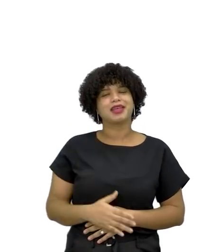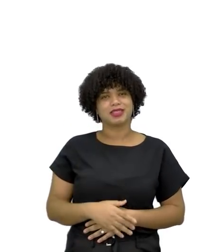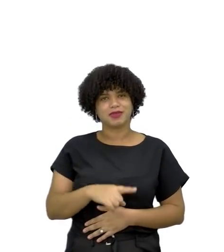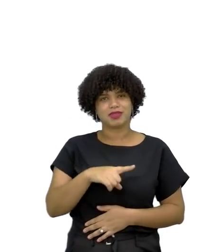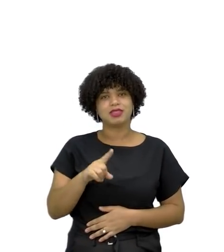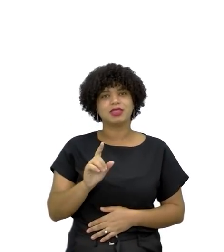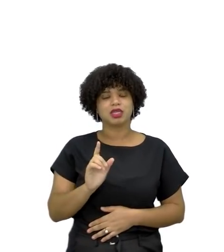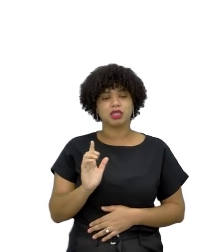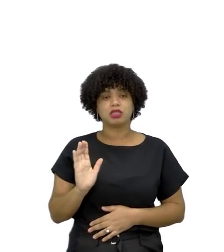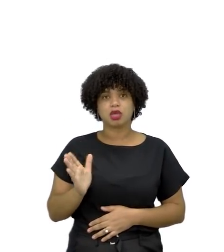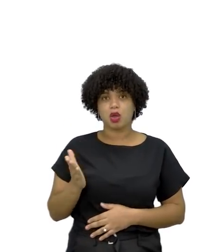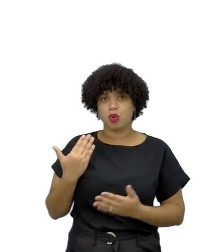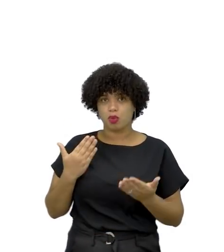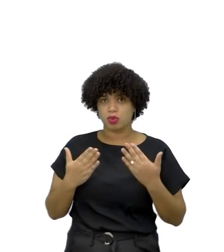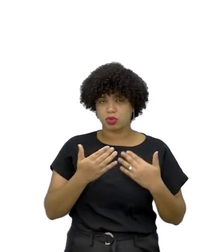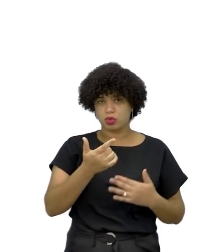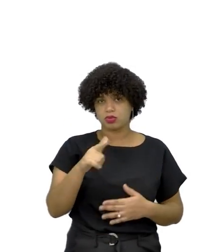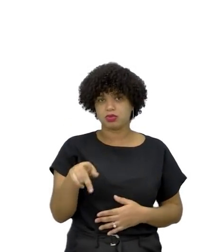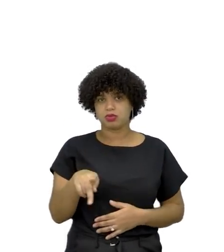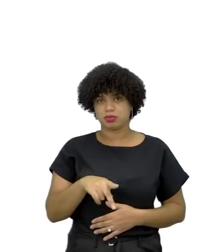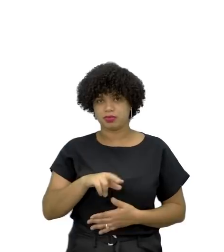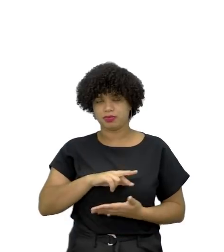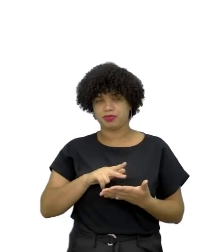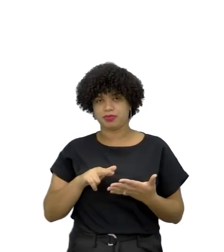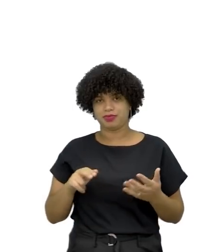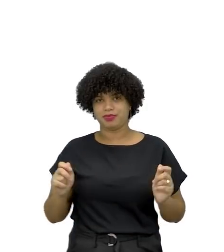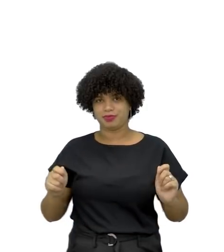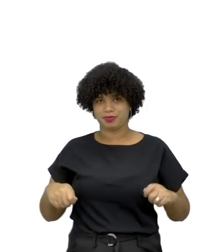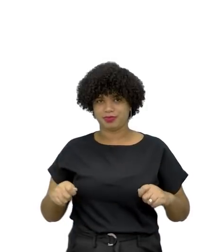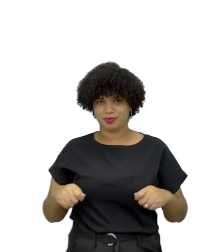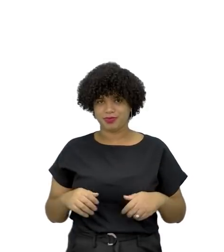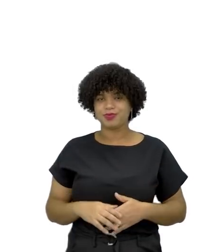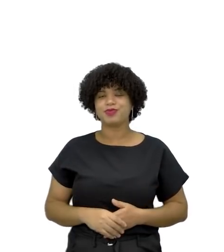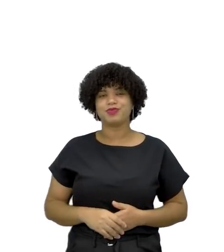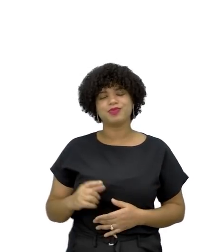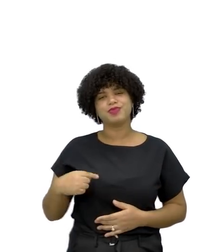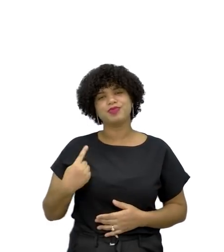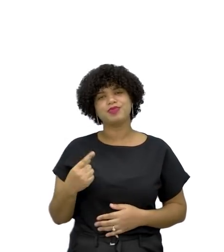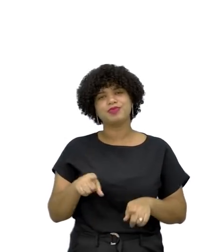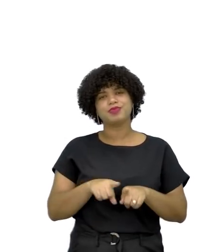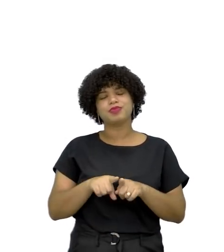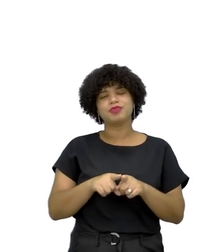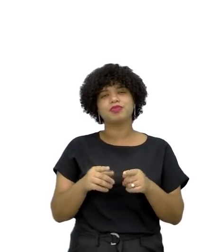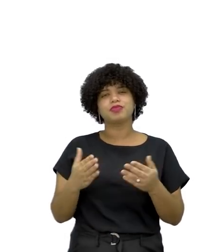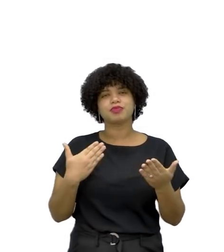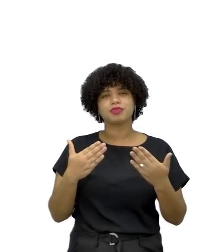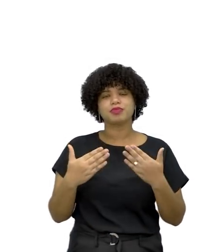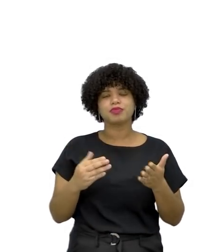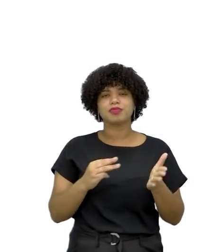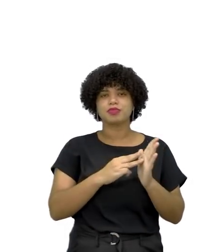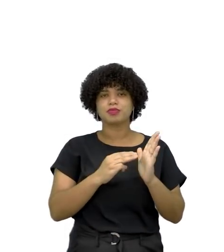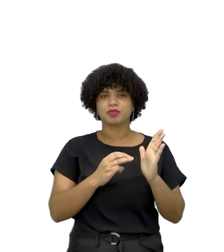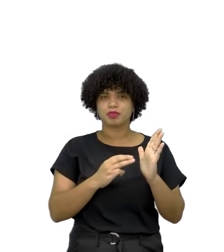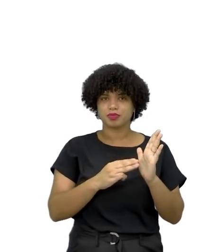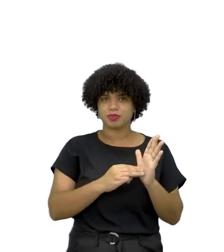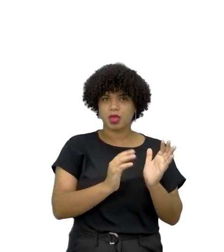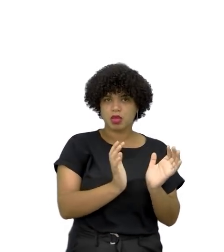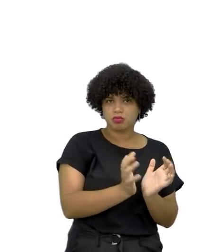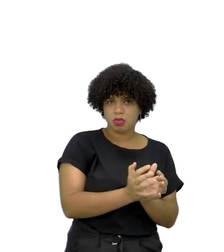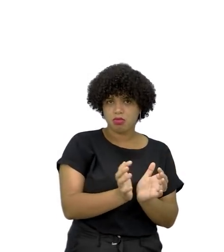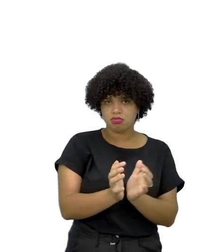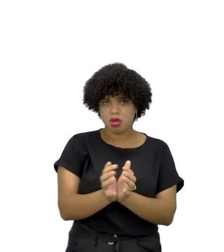bastante, né? Nós discutimos um pouquinho sobre a metodologia de agrupamento, ou por